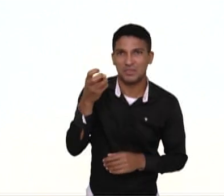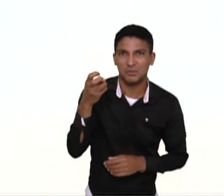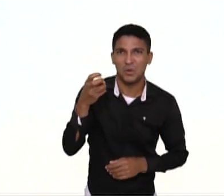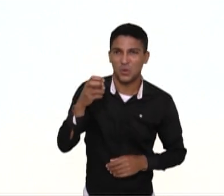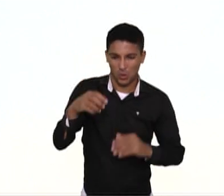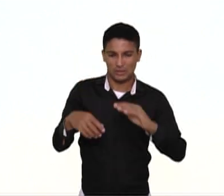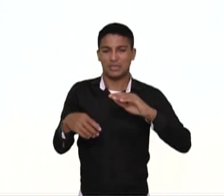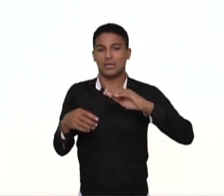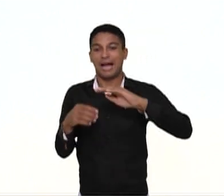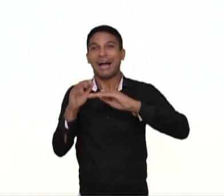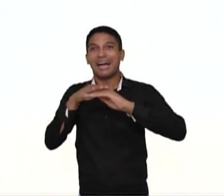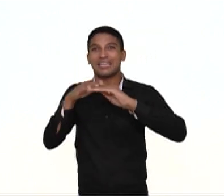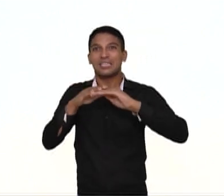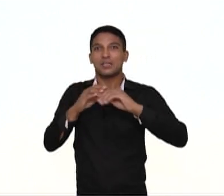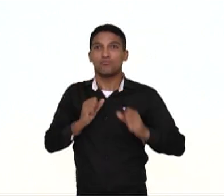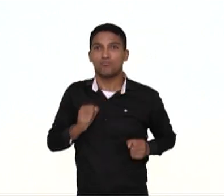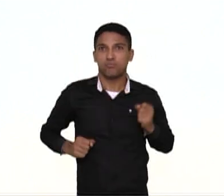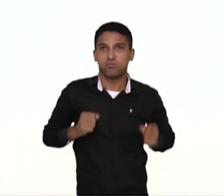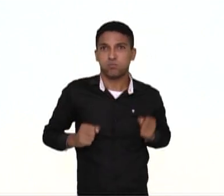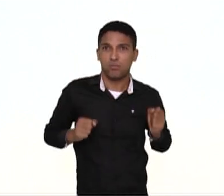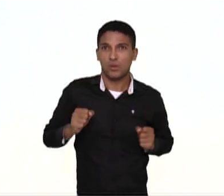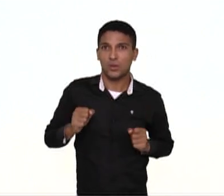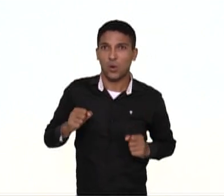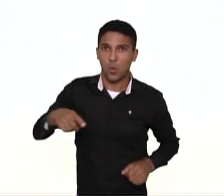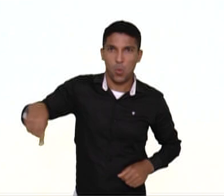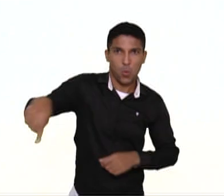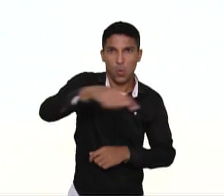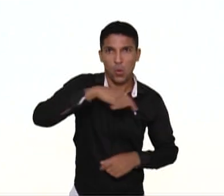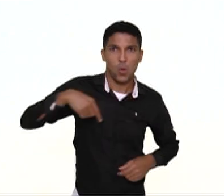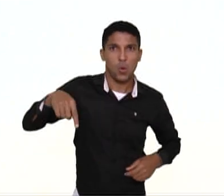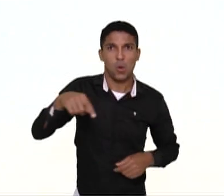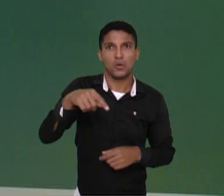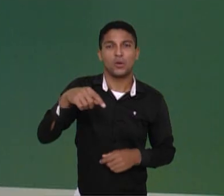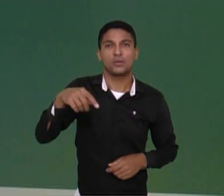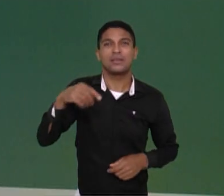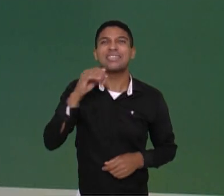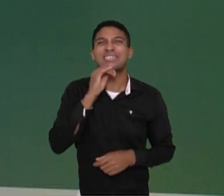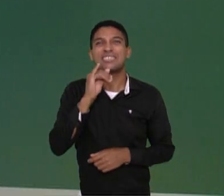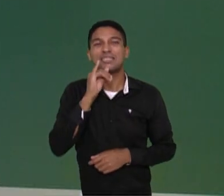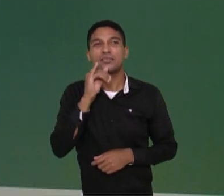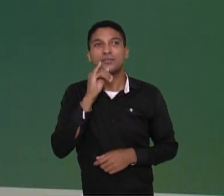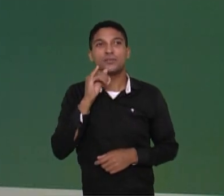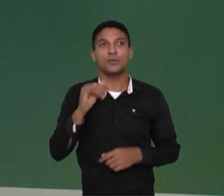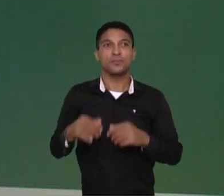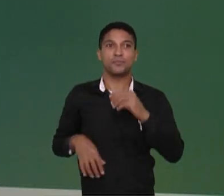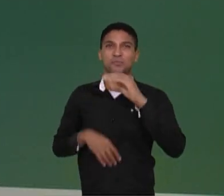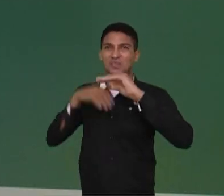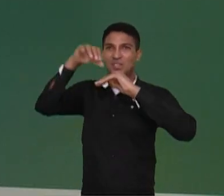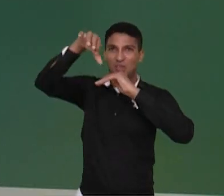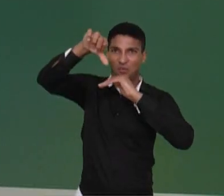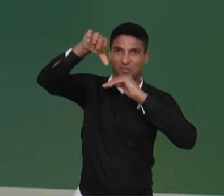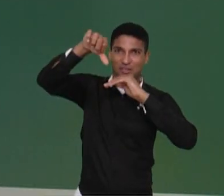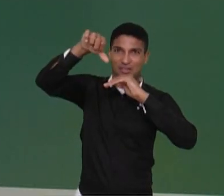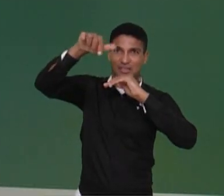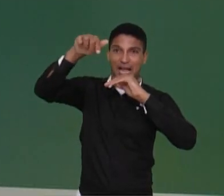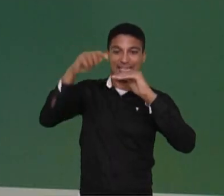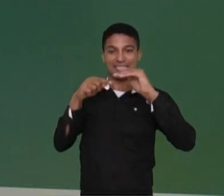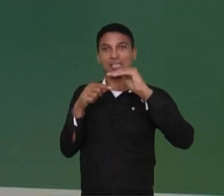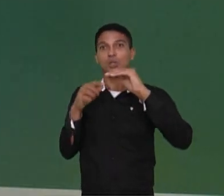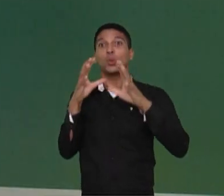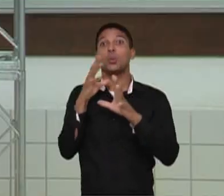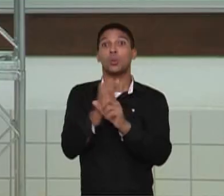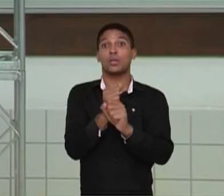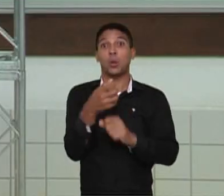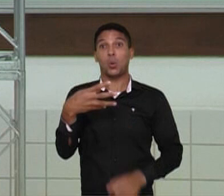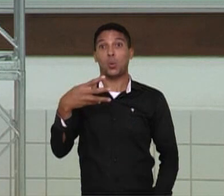você sempre pensar nessa fração como divisão, o que você tem aí? Então você vai pensar o seguinte, dá para manter essa linha. Pensa assim,